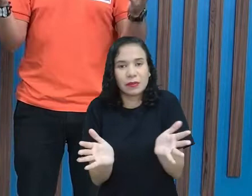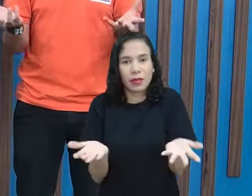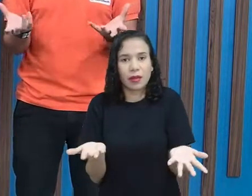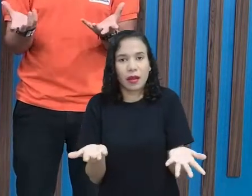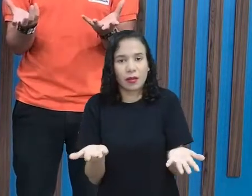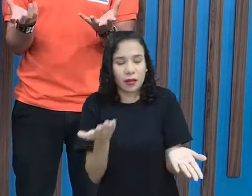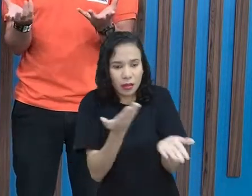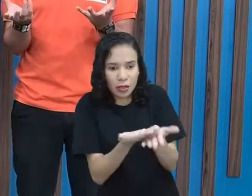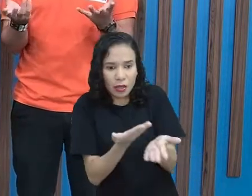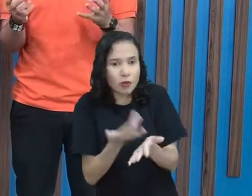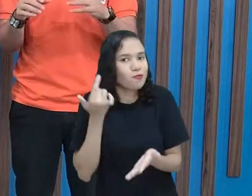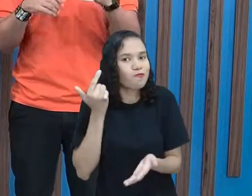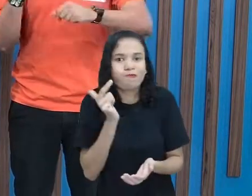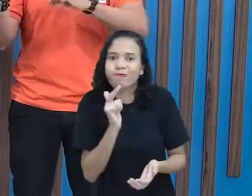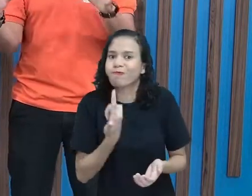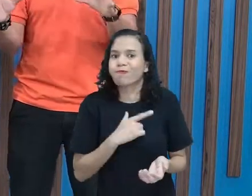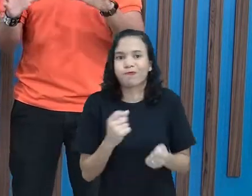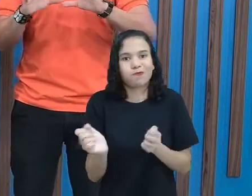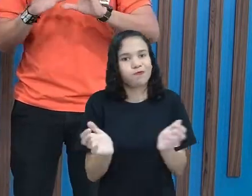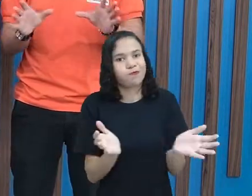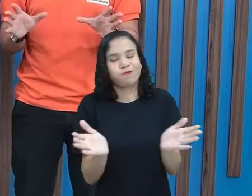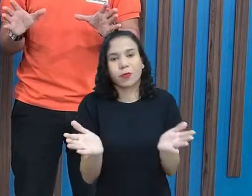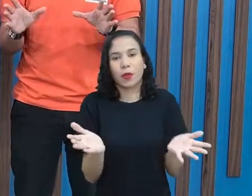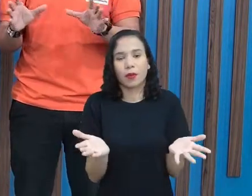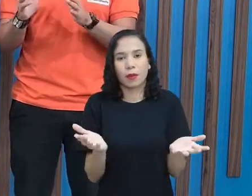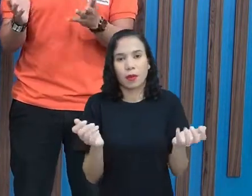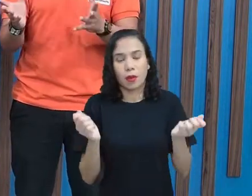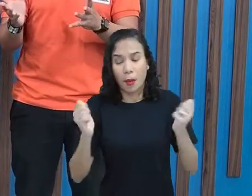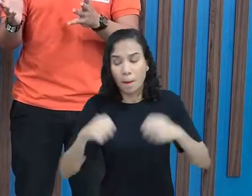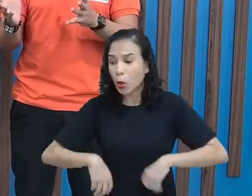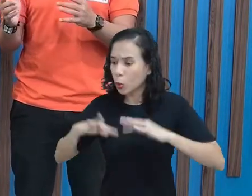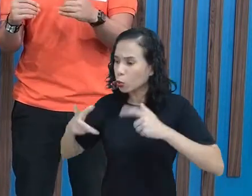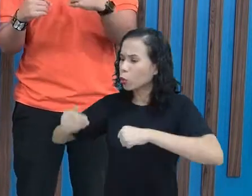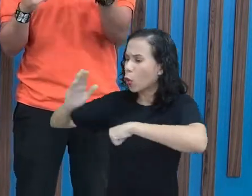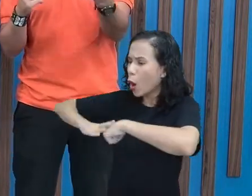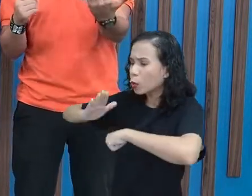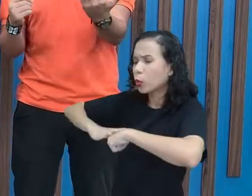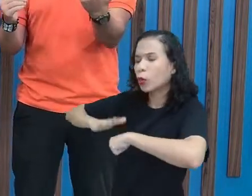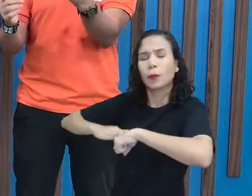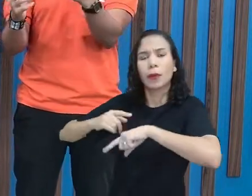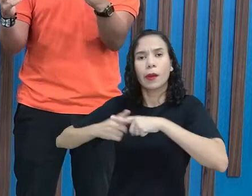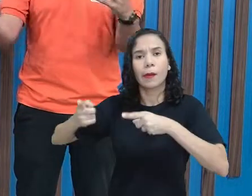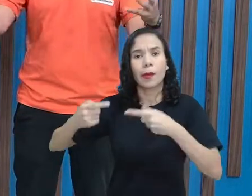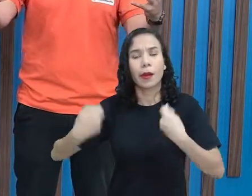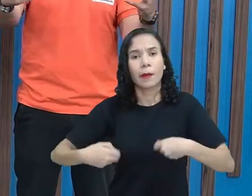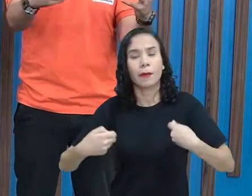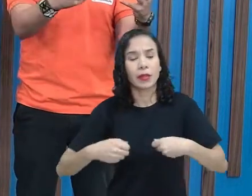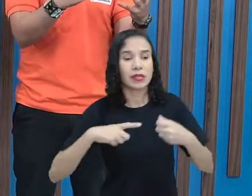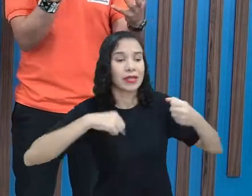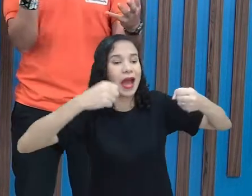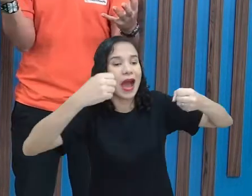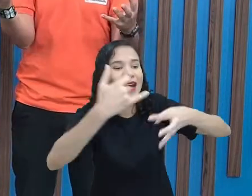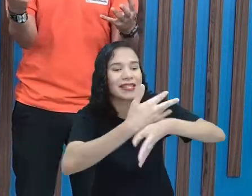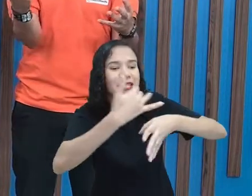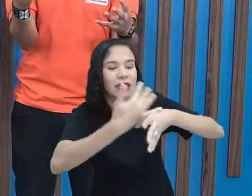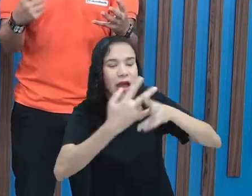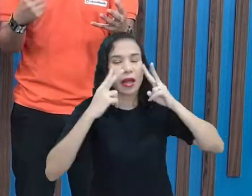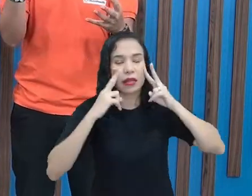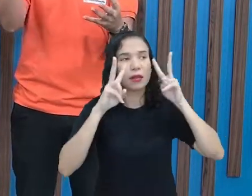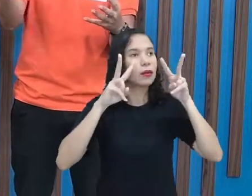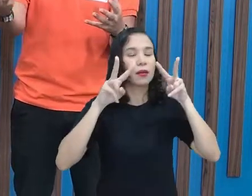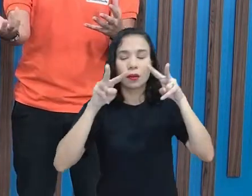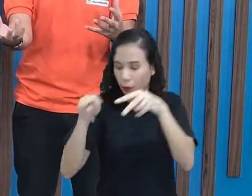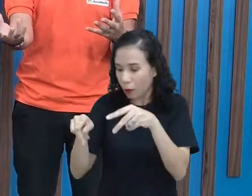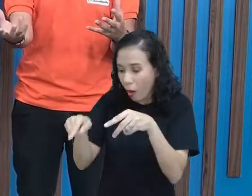todas dignamente. as funções, né? Ela consegue fazer tudo, bem autônoma. Mas, por exemplo, no deslocamento ela precisa o quê? Que a cidade enxergue ela como